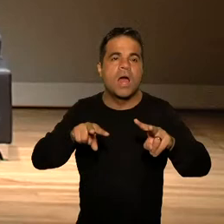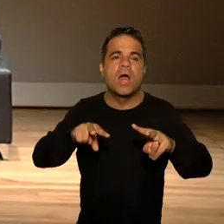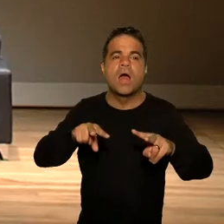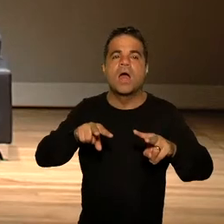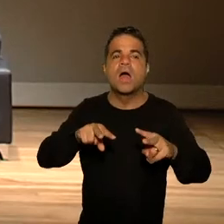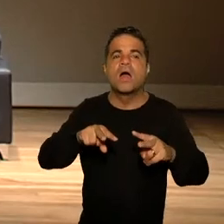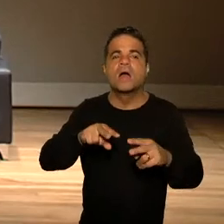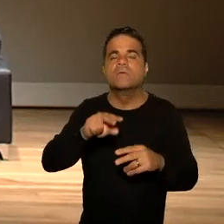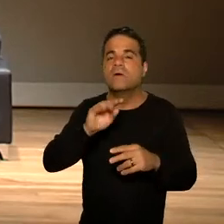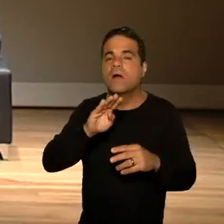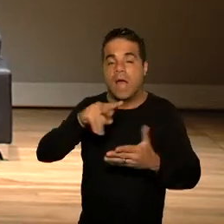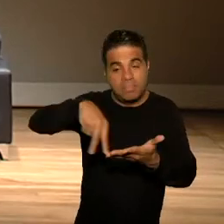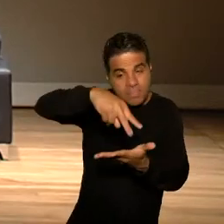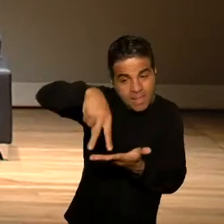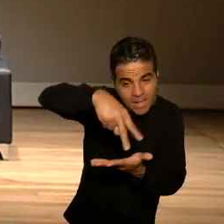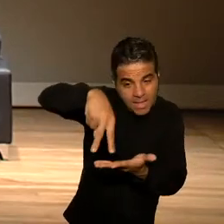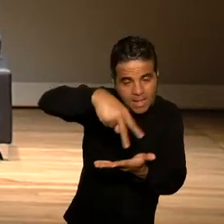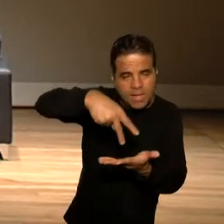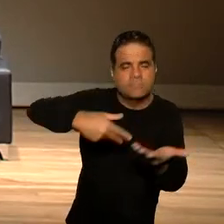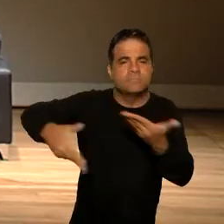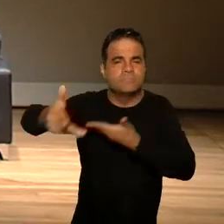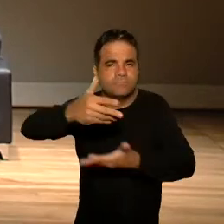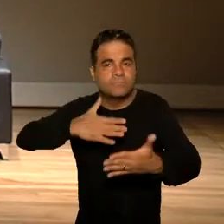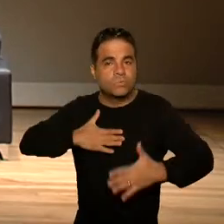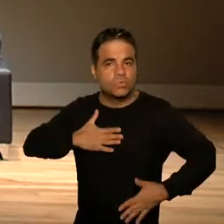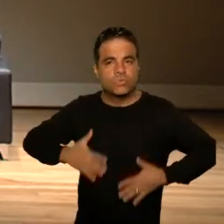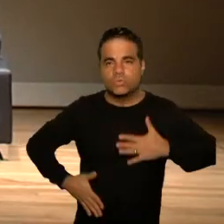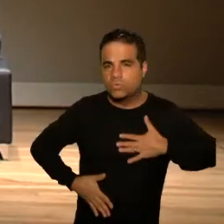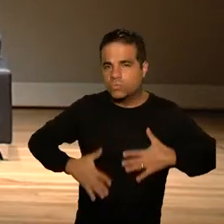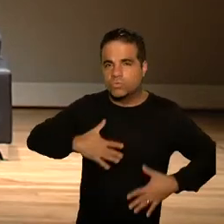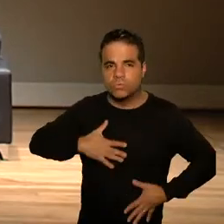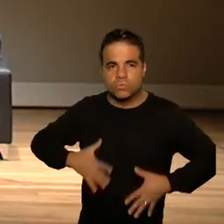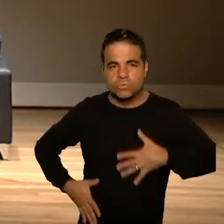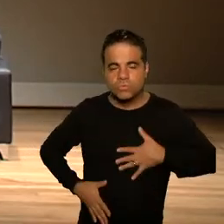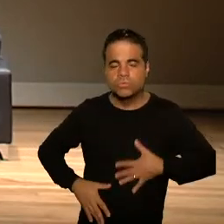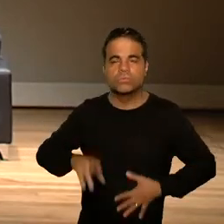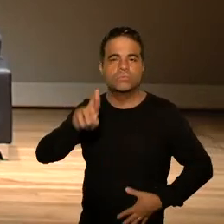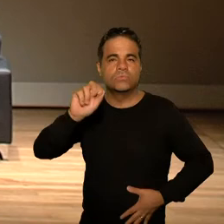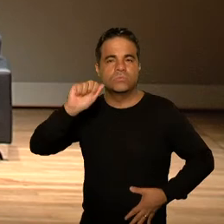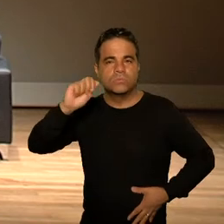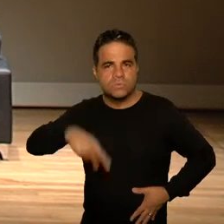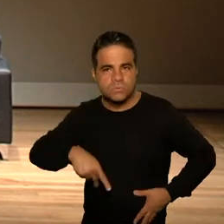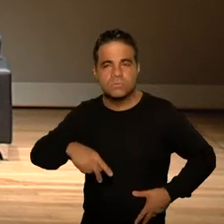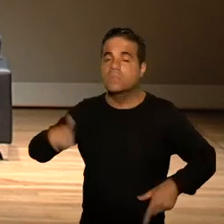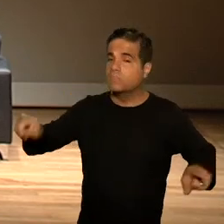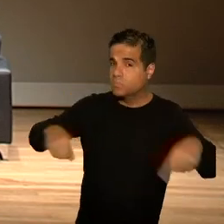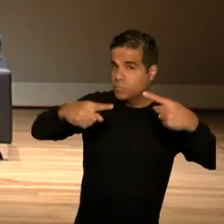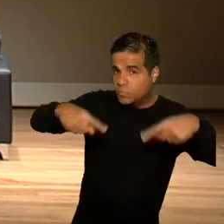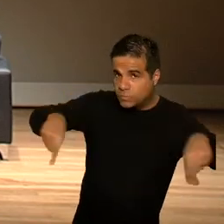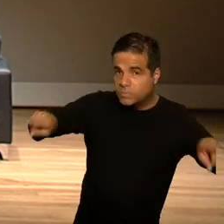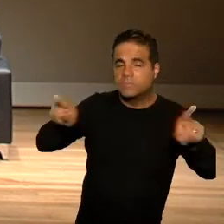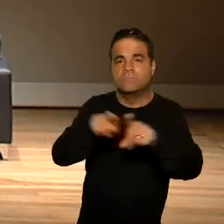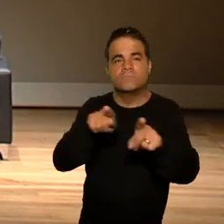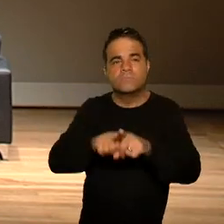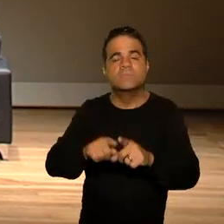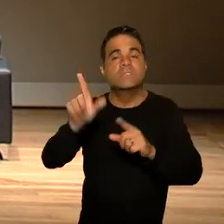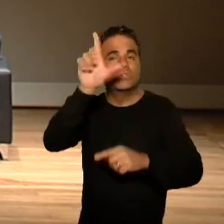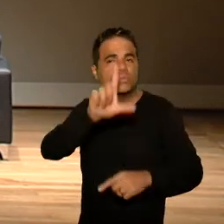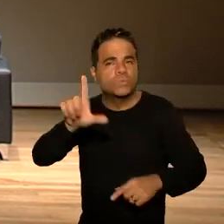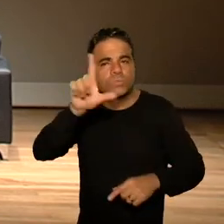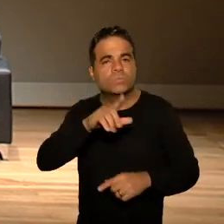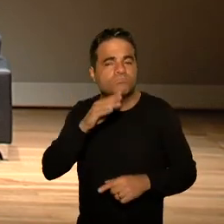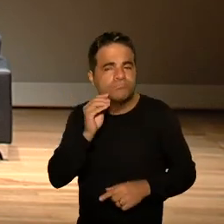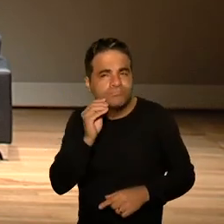grafite Você tem o Breaking que é a dança Então essa relação com o corpo você tem o rap que que é música mas também é literatura